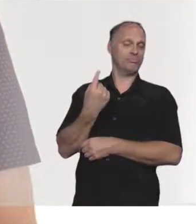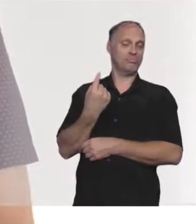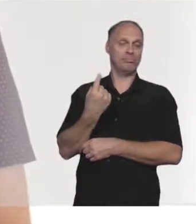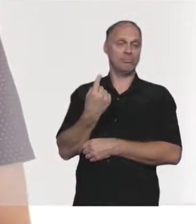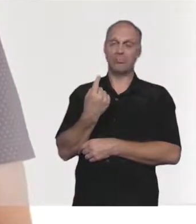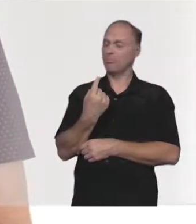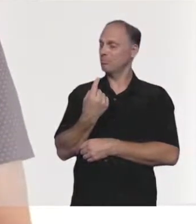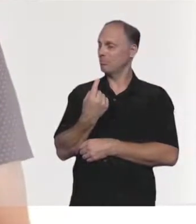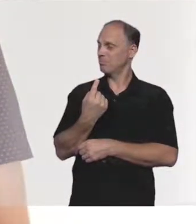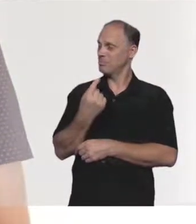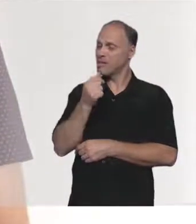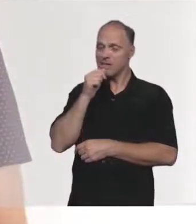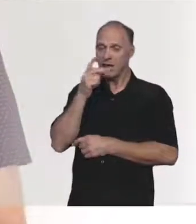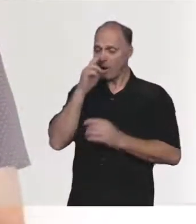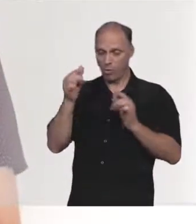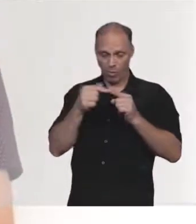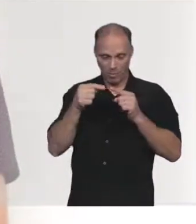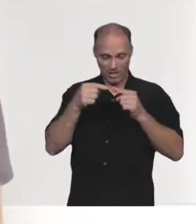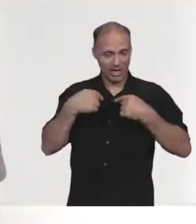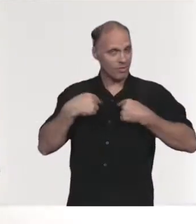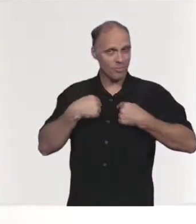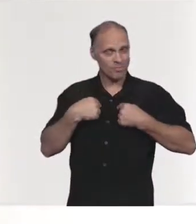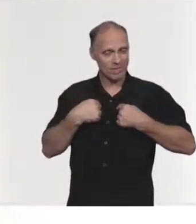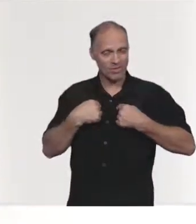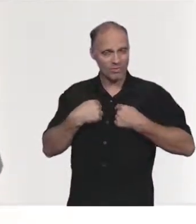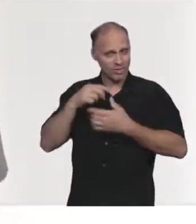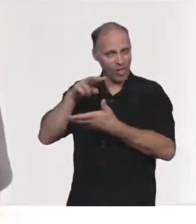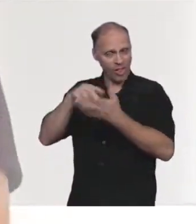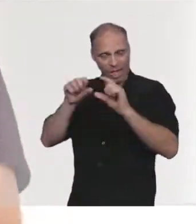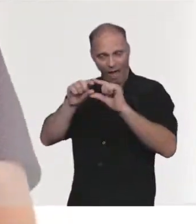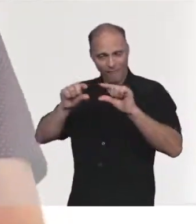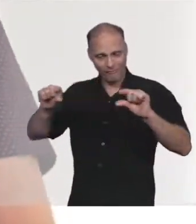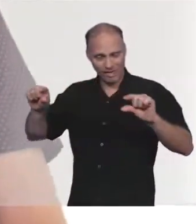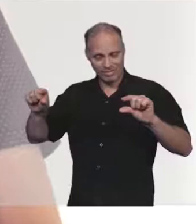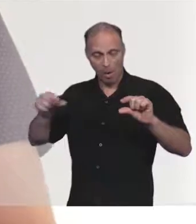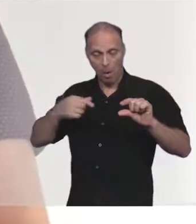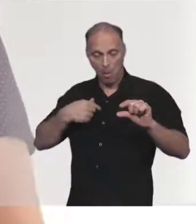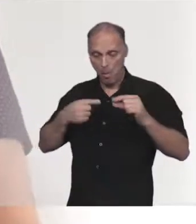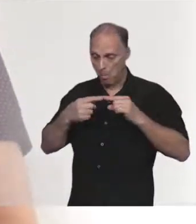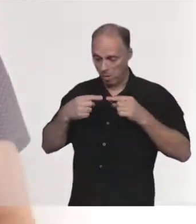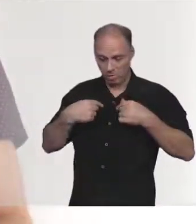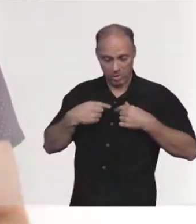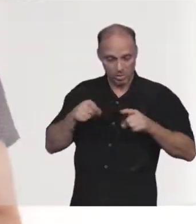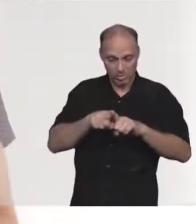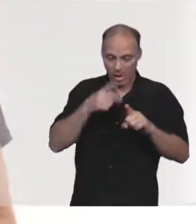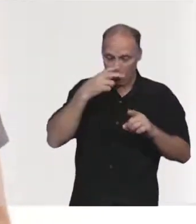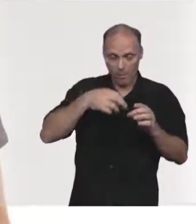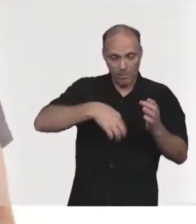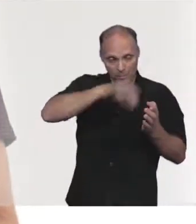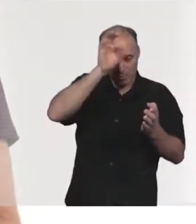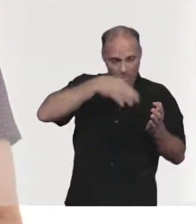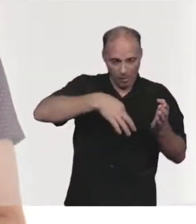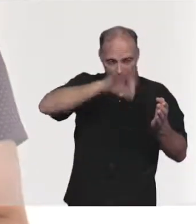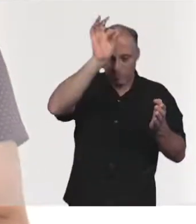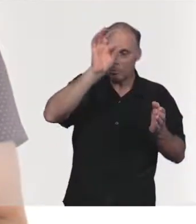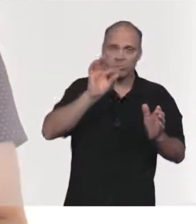atenção, né? Eu me identifiquei muito quando eu li essa passagem dele, né?